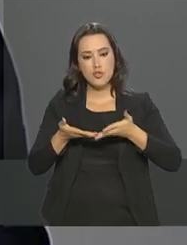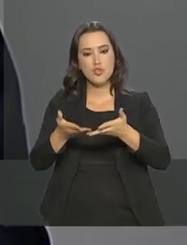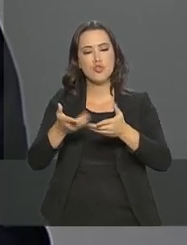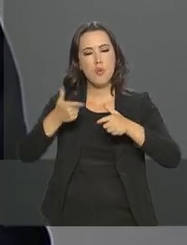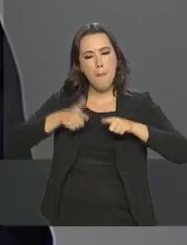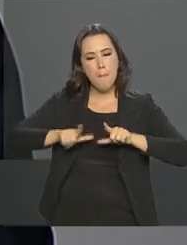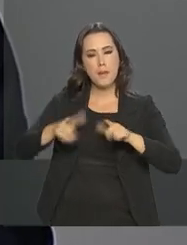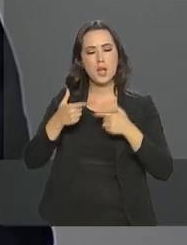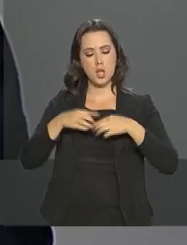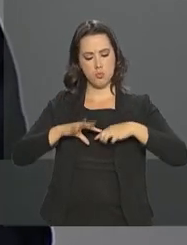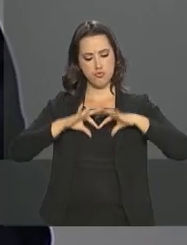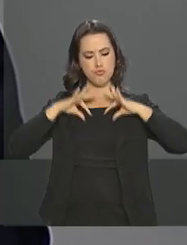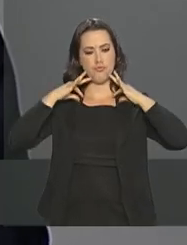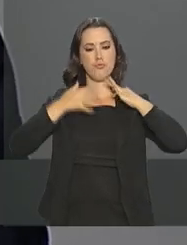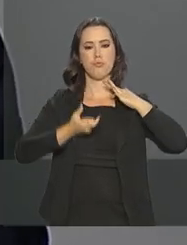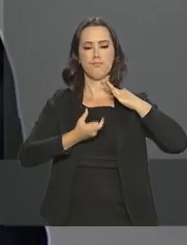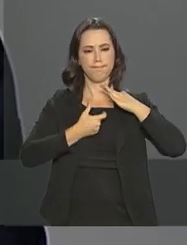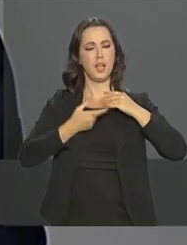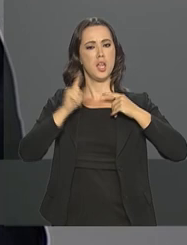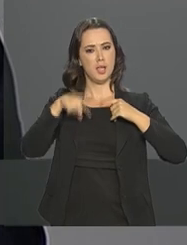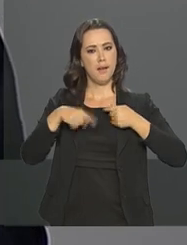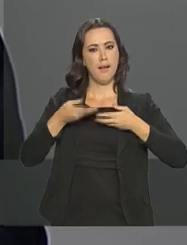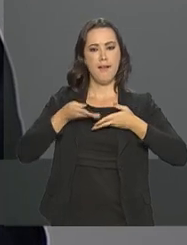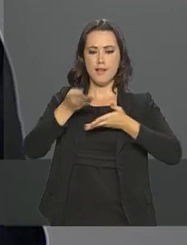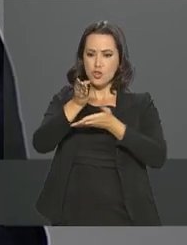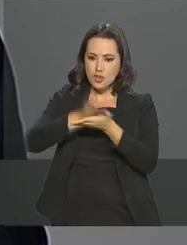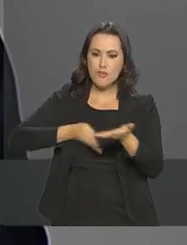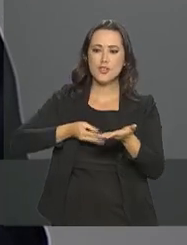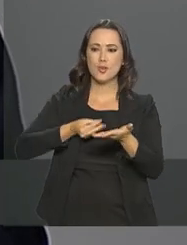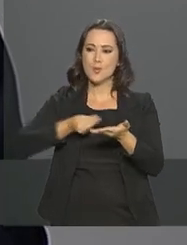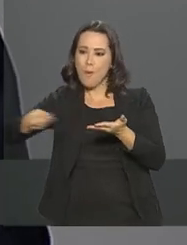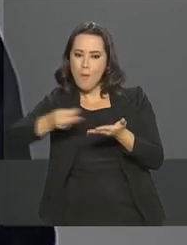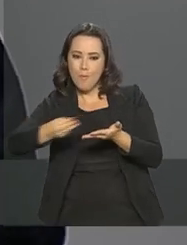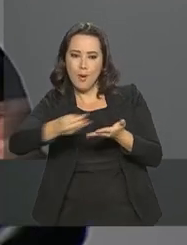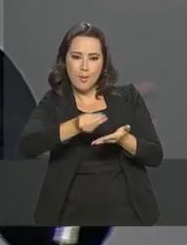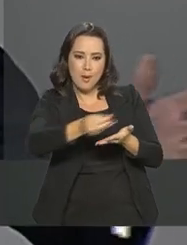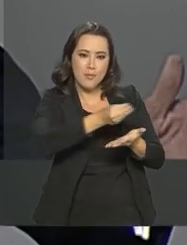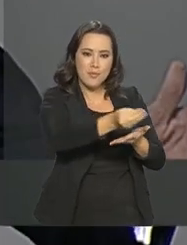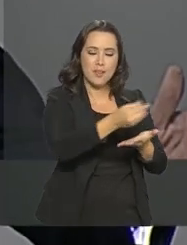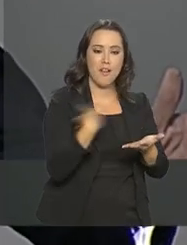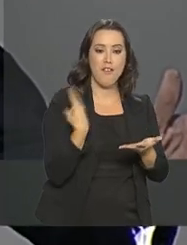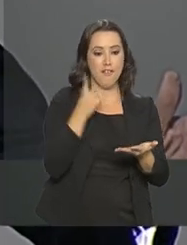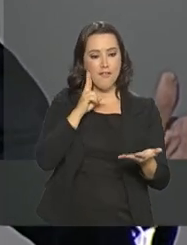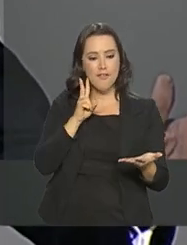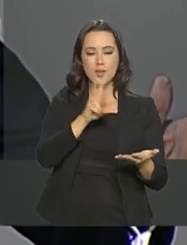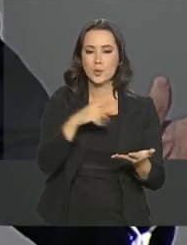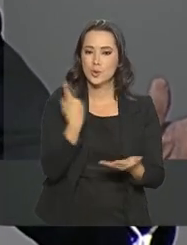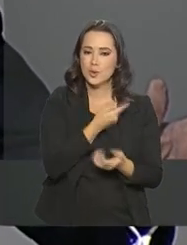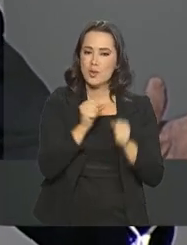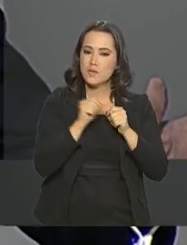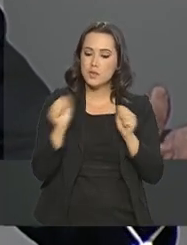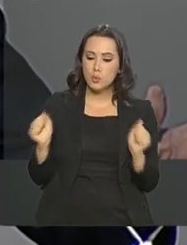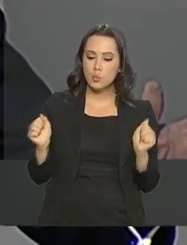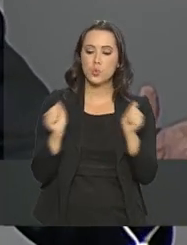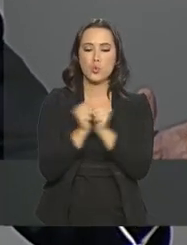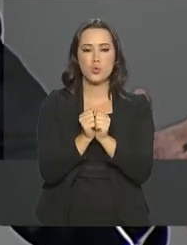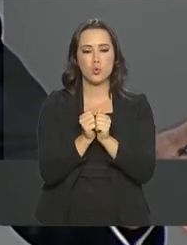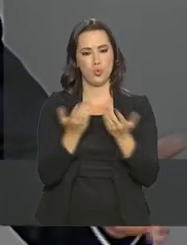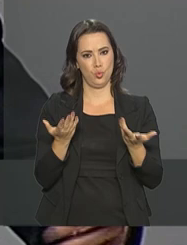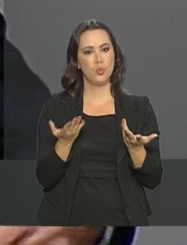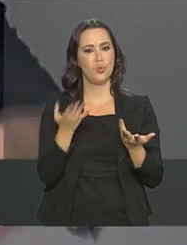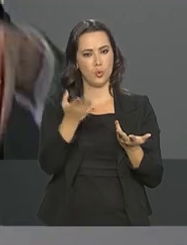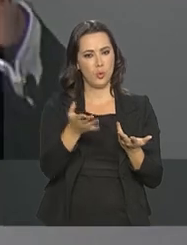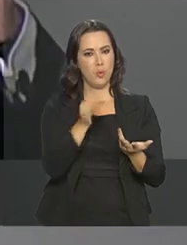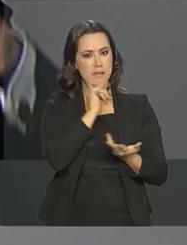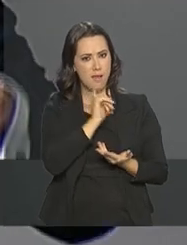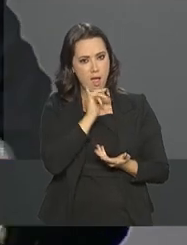um prémio compartilhados não é aqui o presidente da fenabrave viu que nós fizemos na área automotiva o